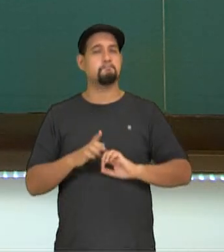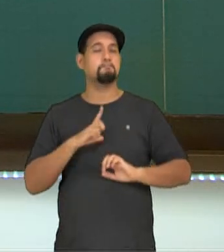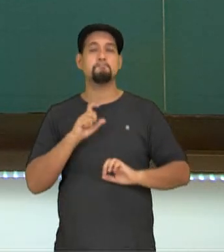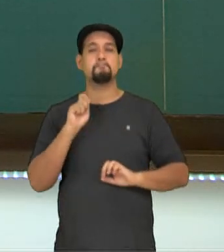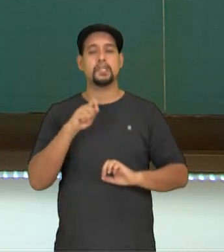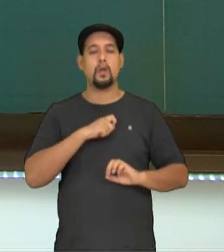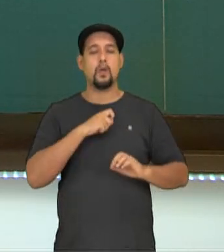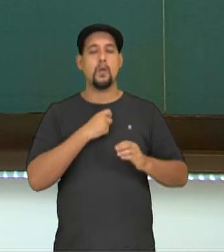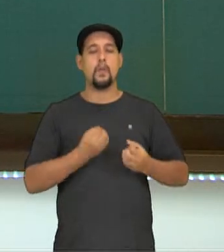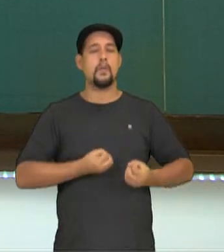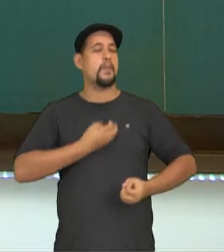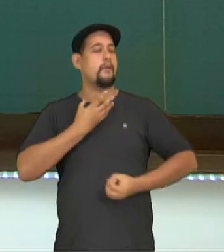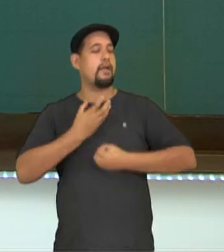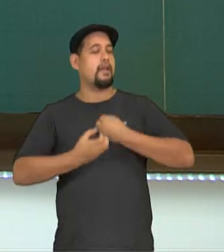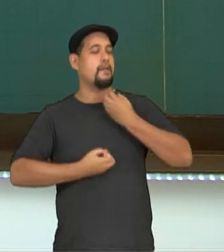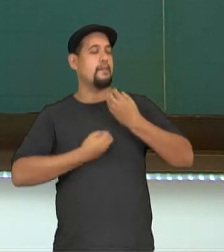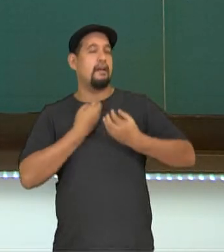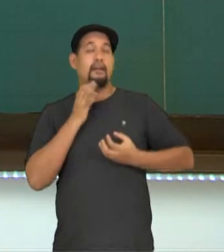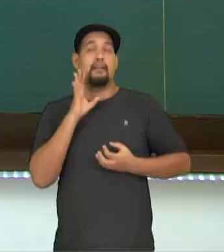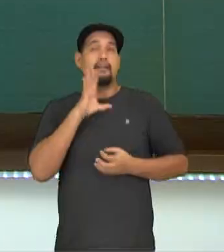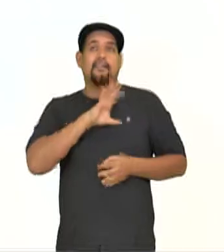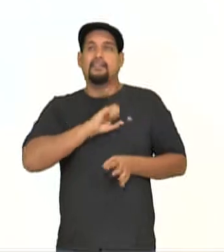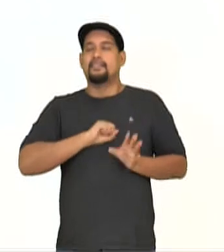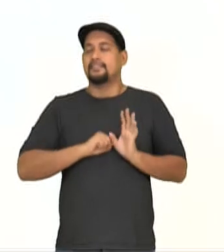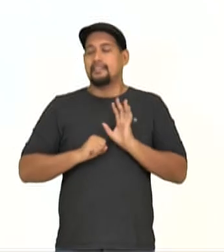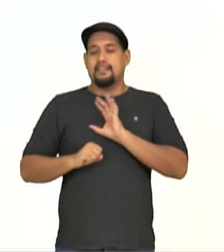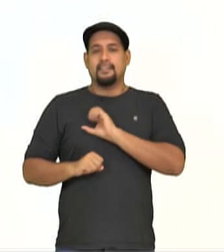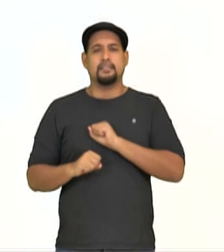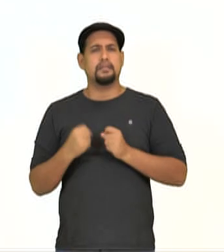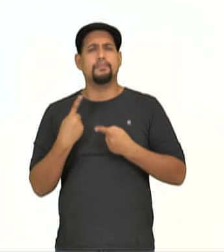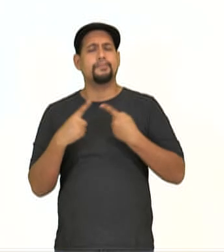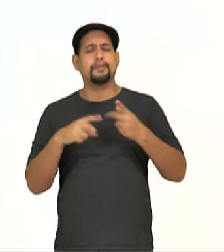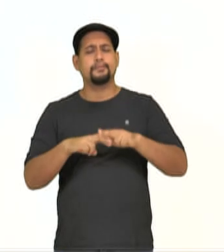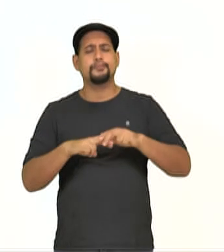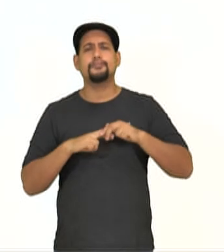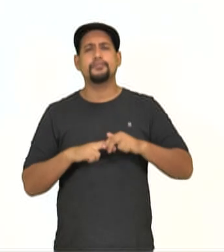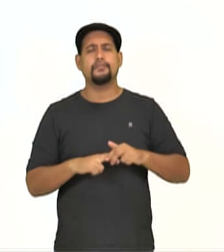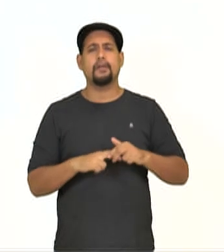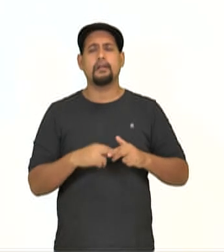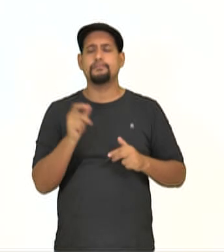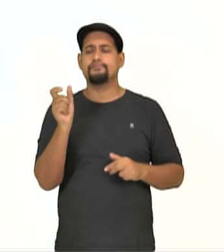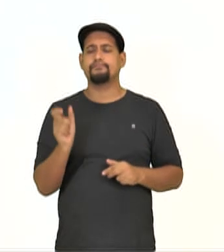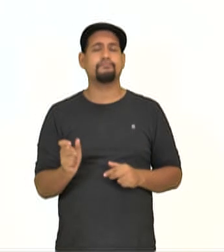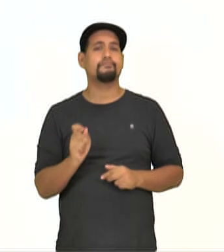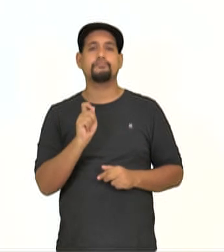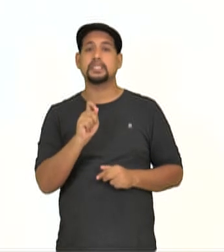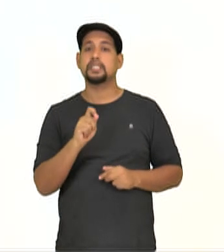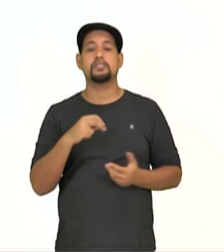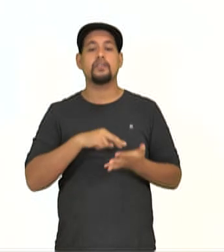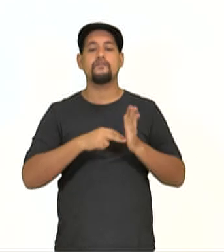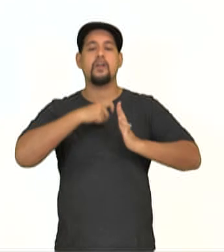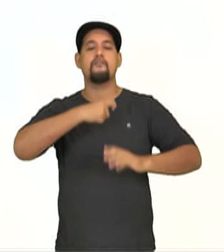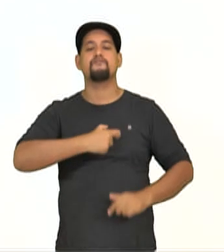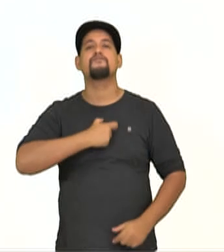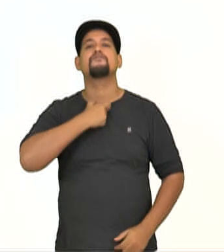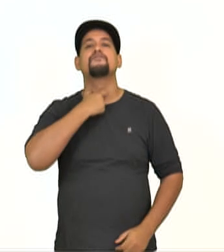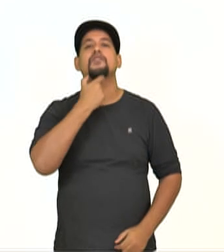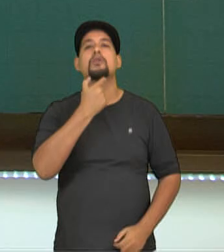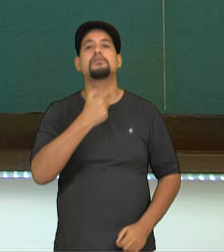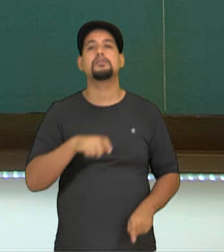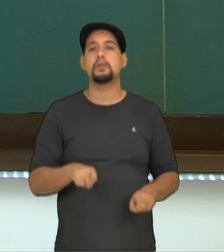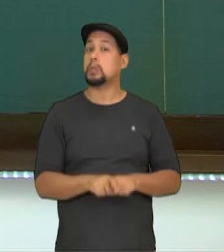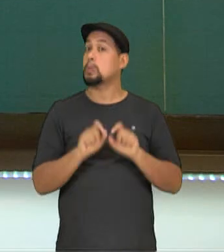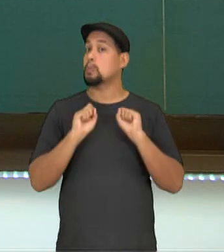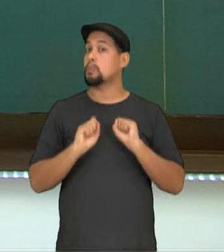de um poema romântico, por que motivo o eu lírico? O eu lírico é a voz do poema. Pode